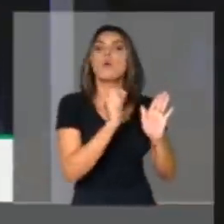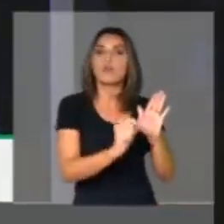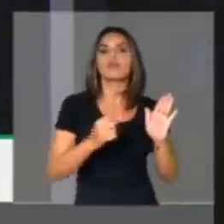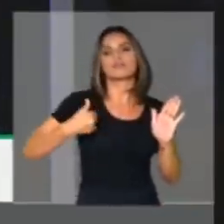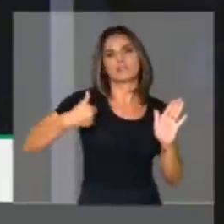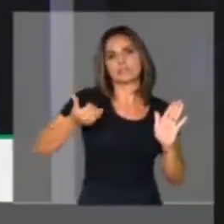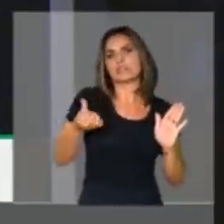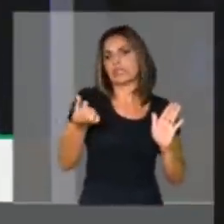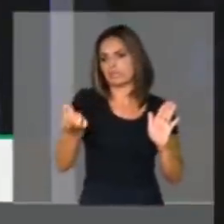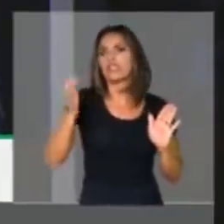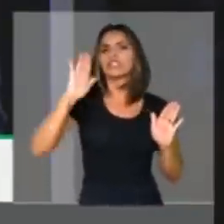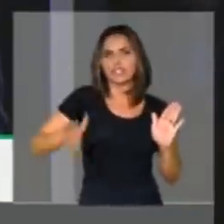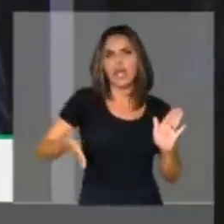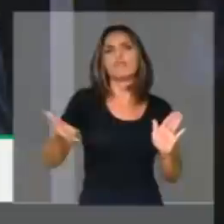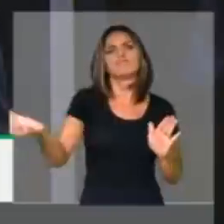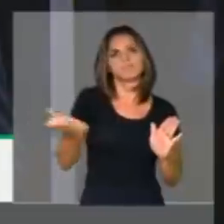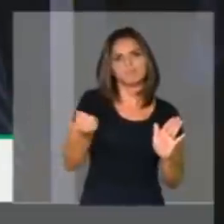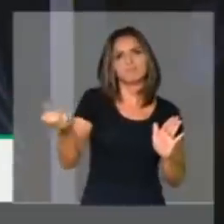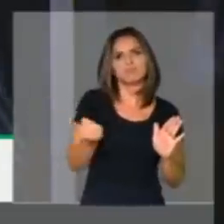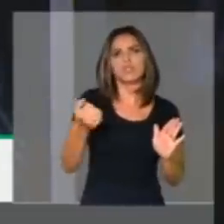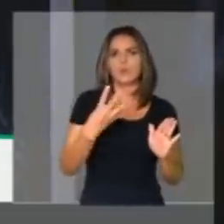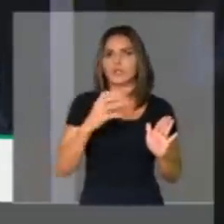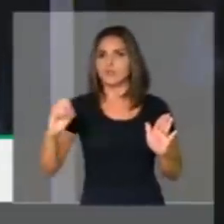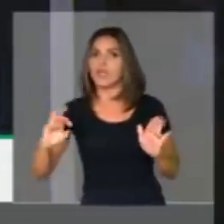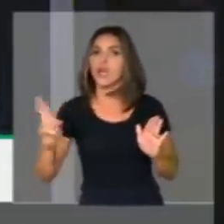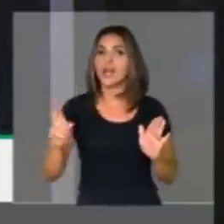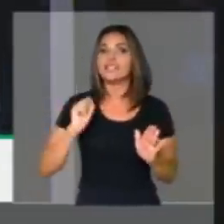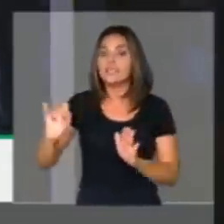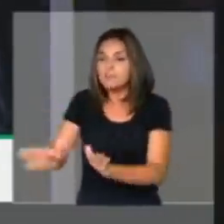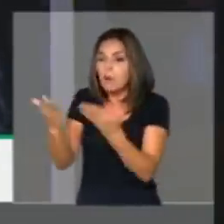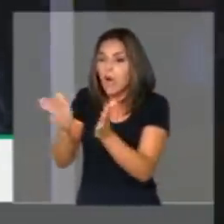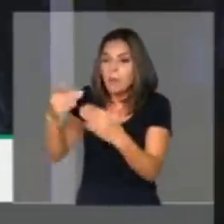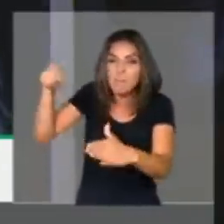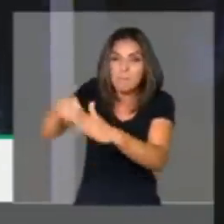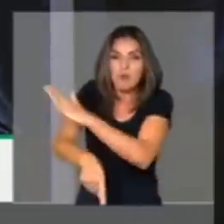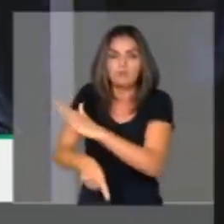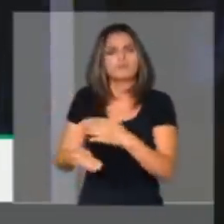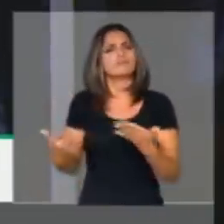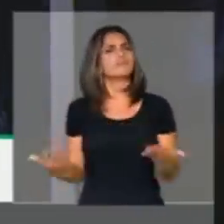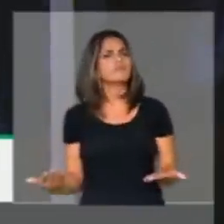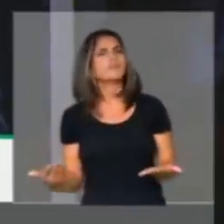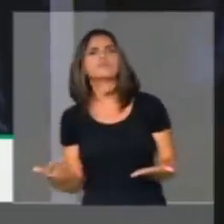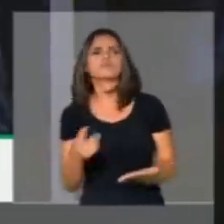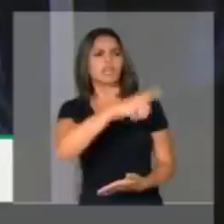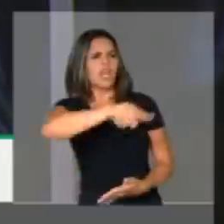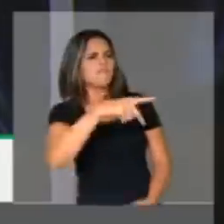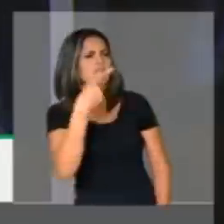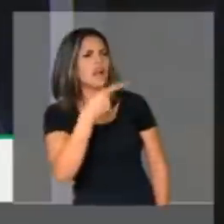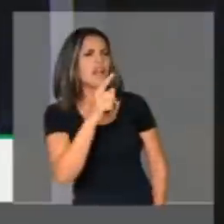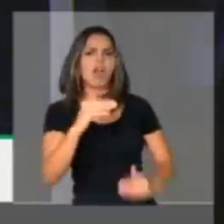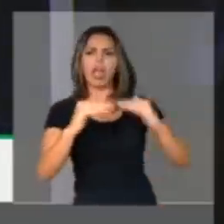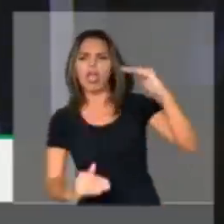aos 60 receba R$ 400, caso esteja em situação de miserabilidade. Ora, como alguém pode falar